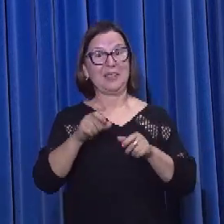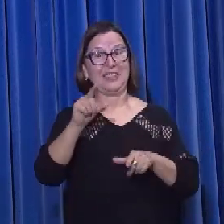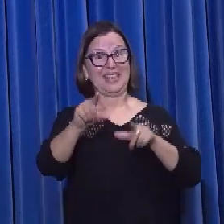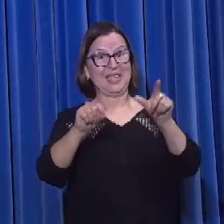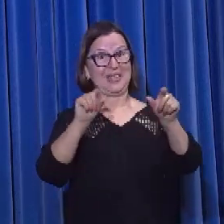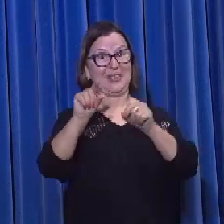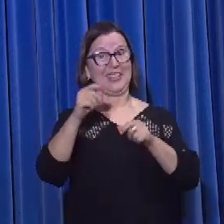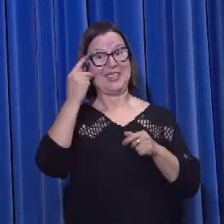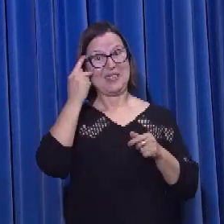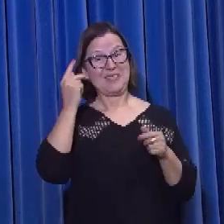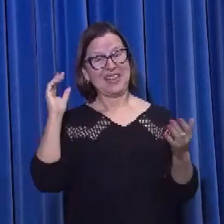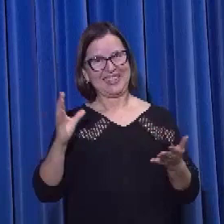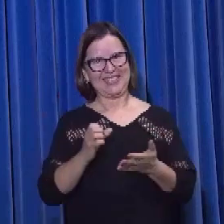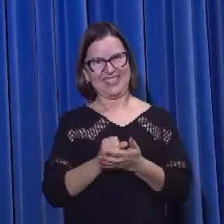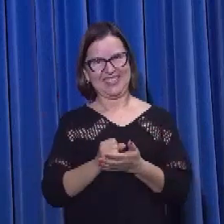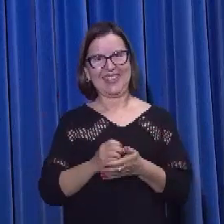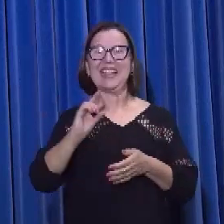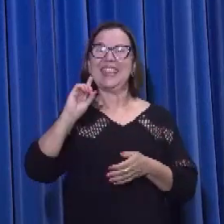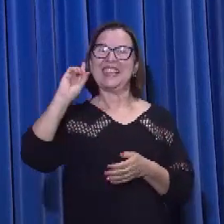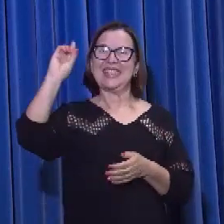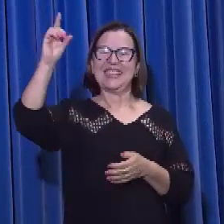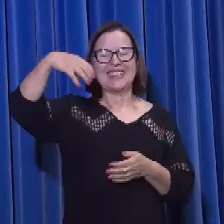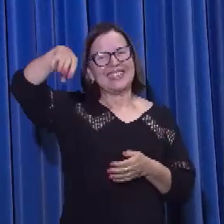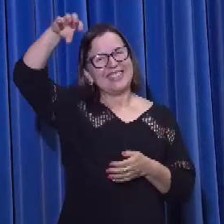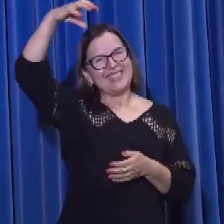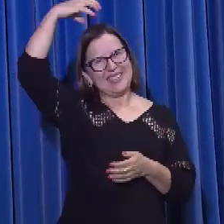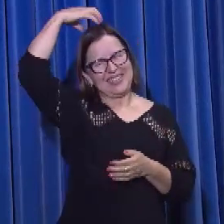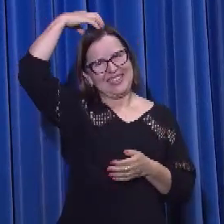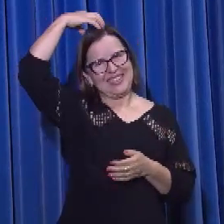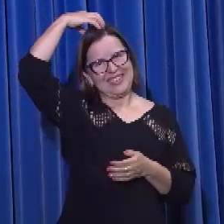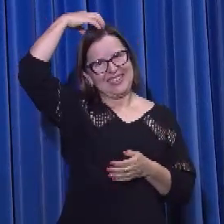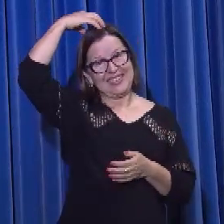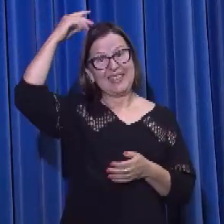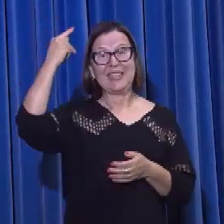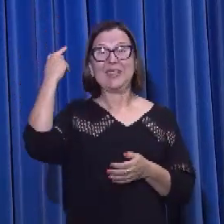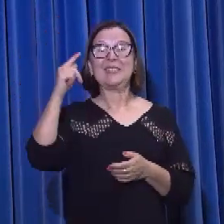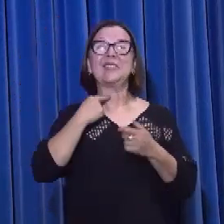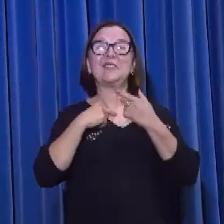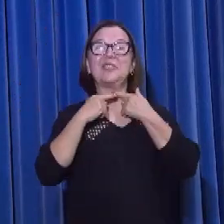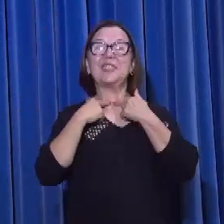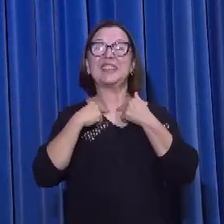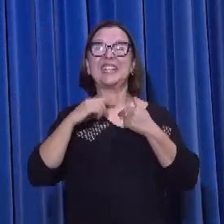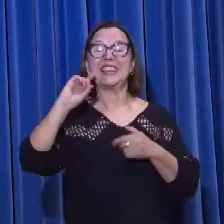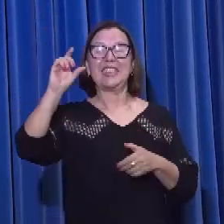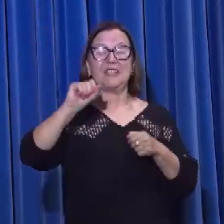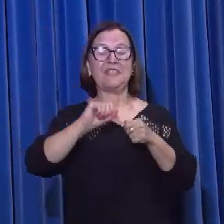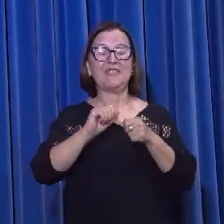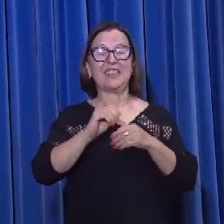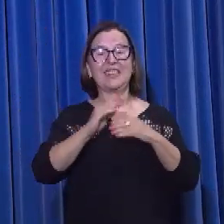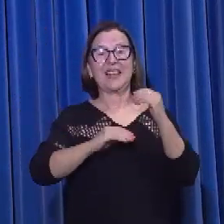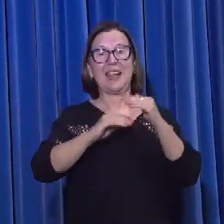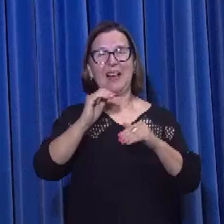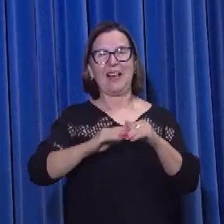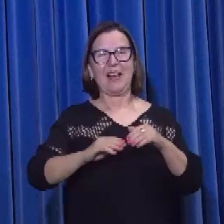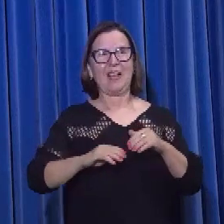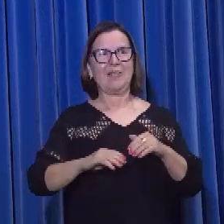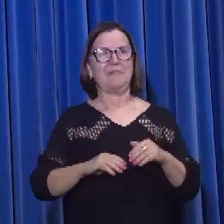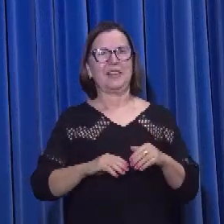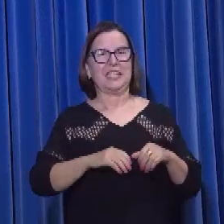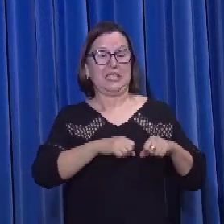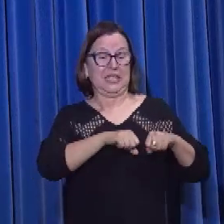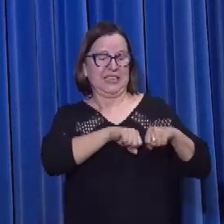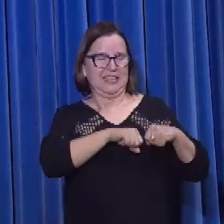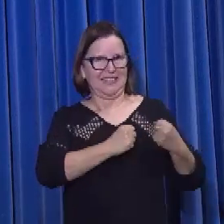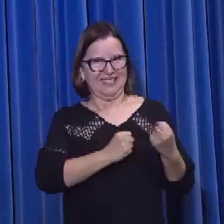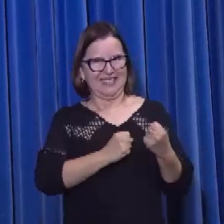salvação. Deus é soberano e, segundo a sua vontade, Ele opera quebrando toda a resistência na vida daqueles que